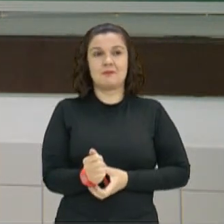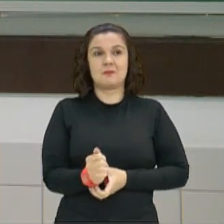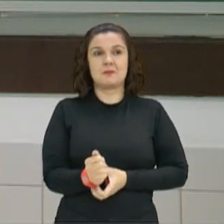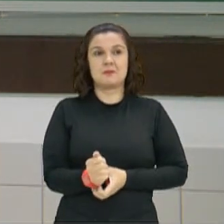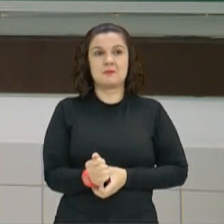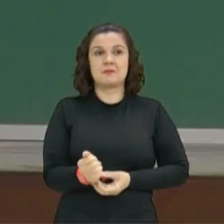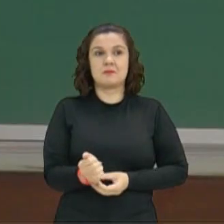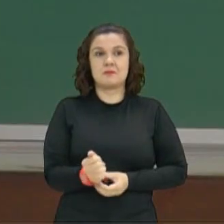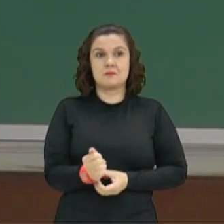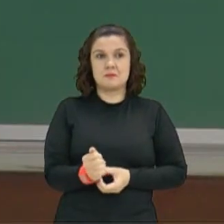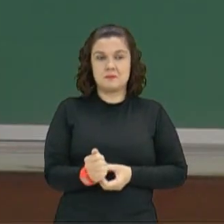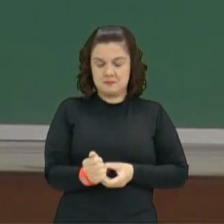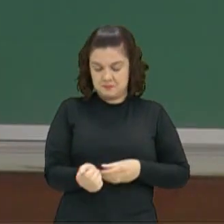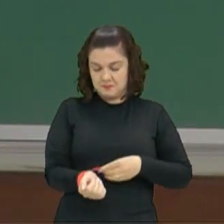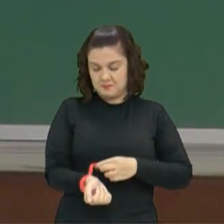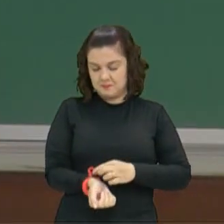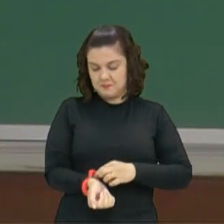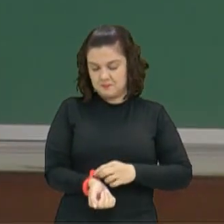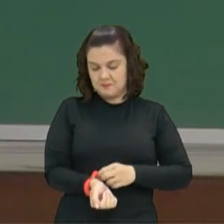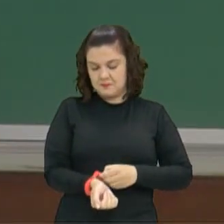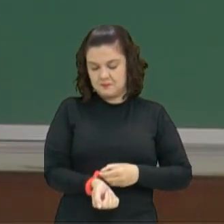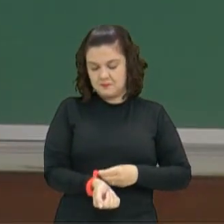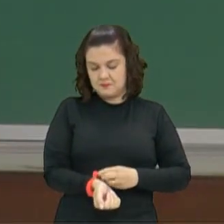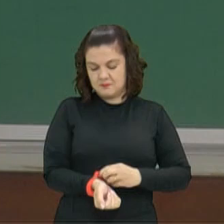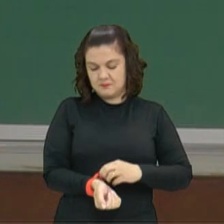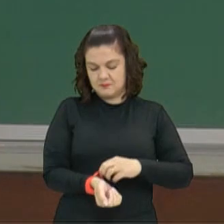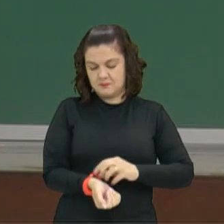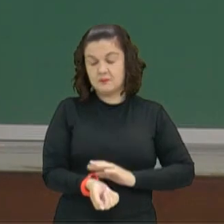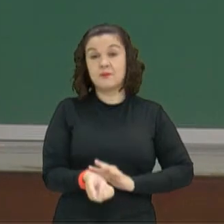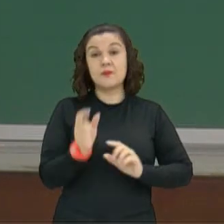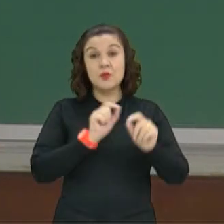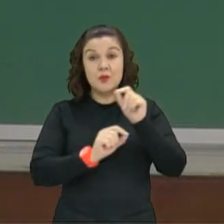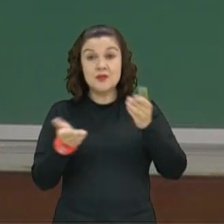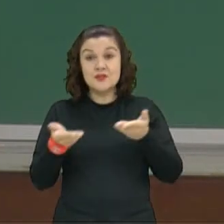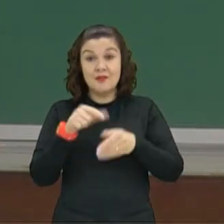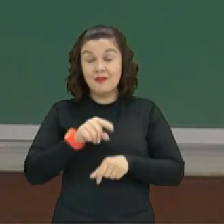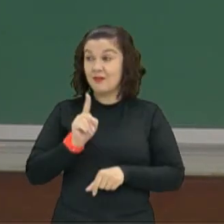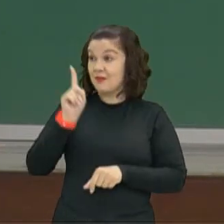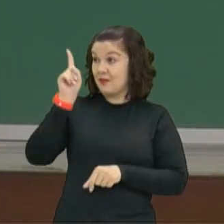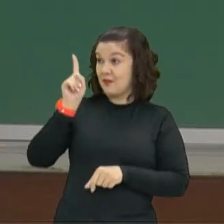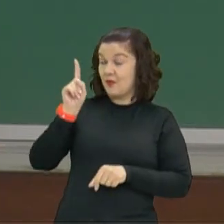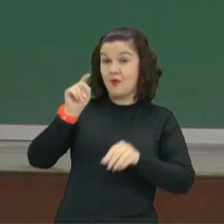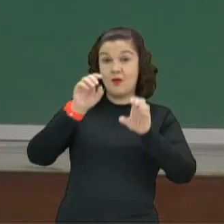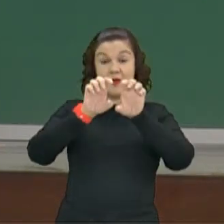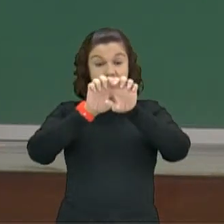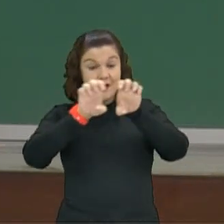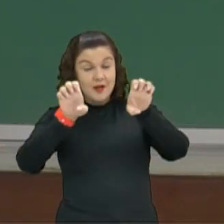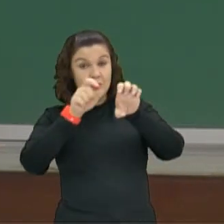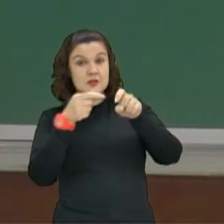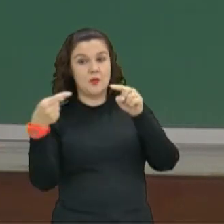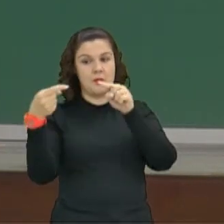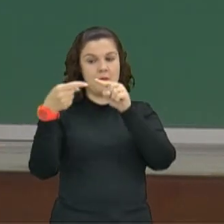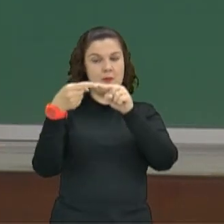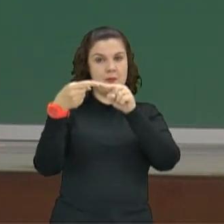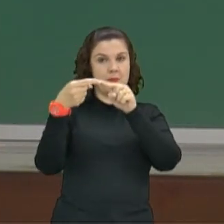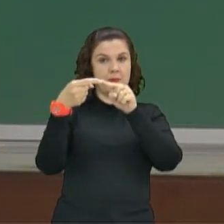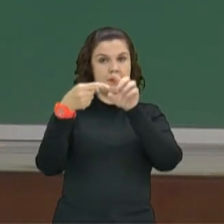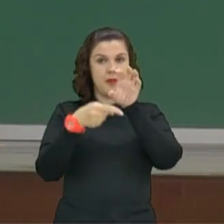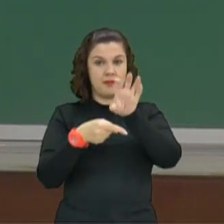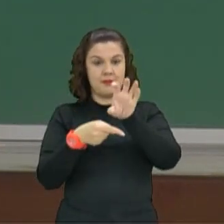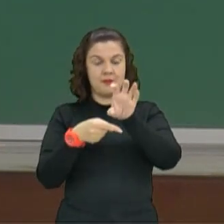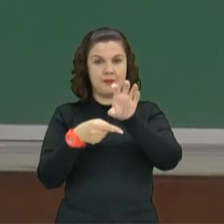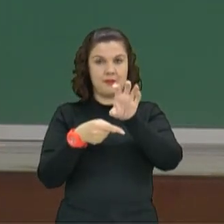Olha só, então, o que nós temos aqui? Ó? As inequações que nós vamos estudar, ela acontece o seguinte, eu tenho a inequação do primeiro